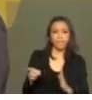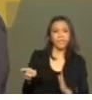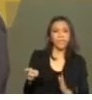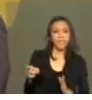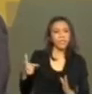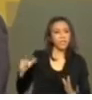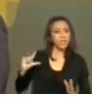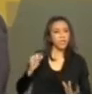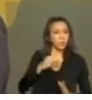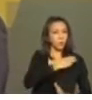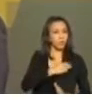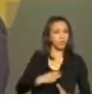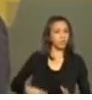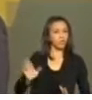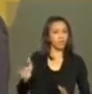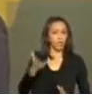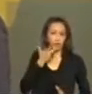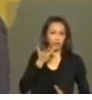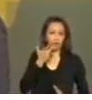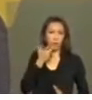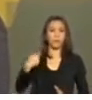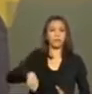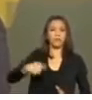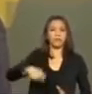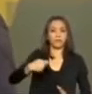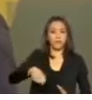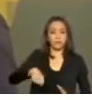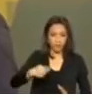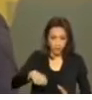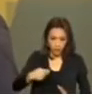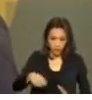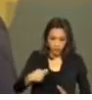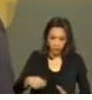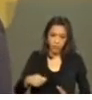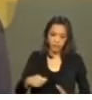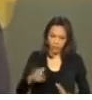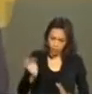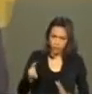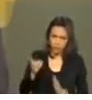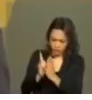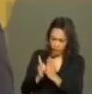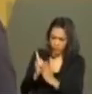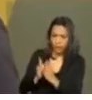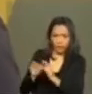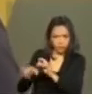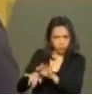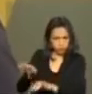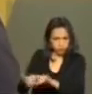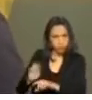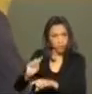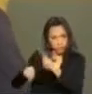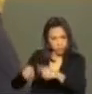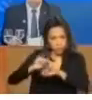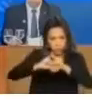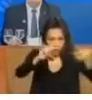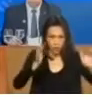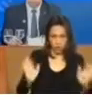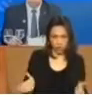tinha falado que seria necessário para operacionalizar. Esse decreto já foi editado, ele ainda vai ser publicado. Obrigado.